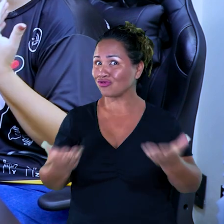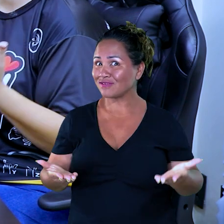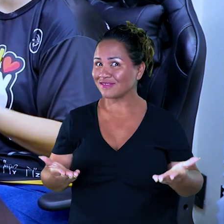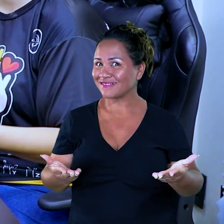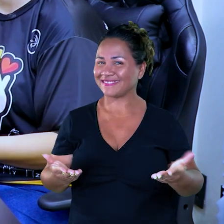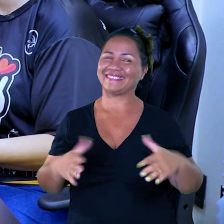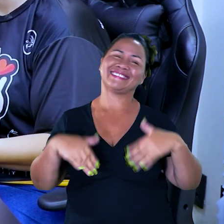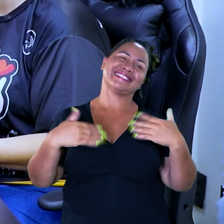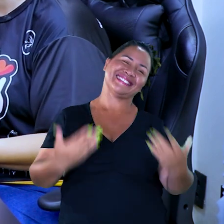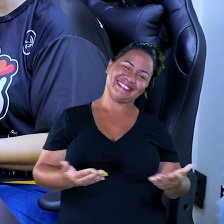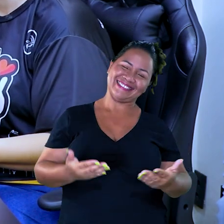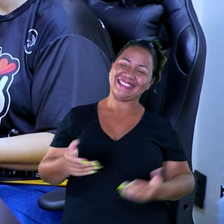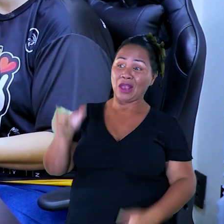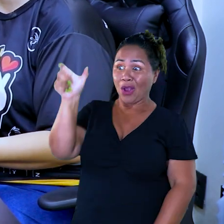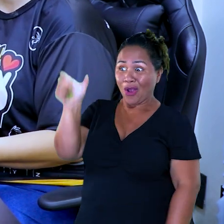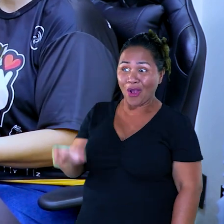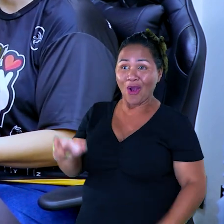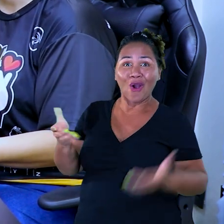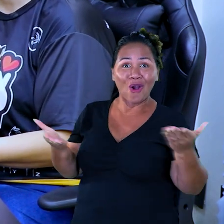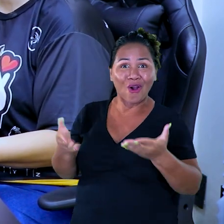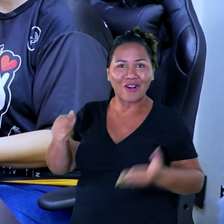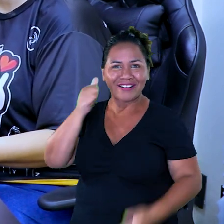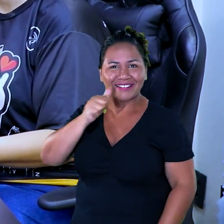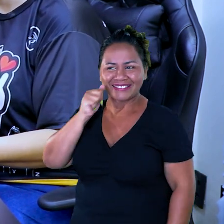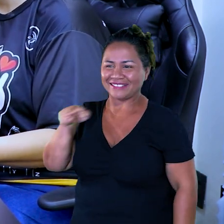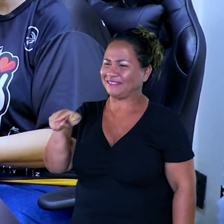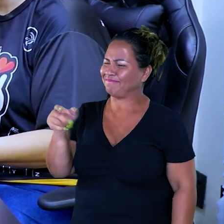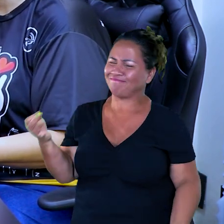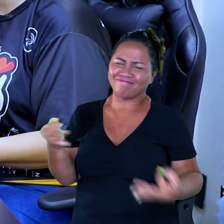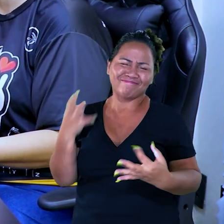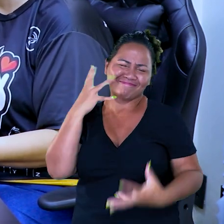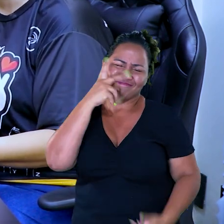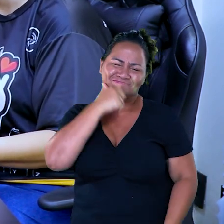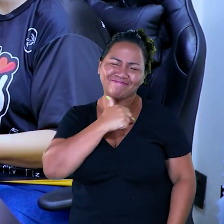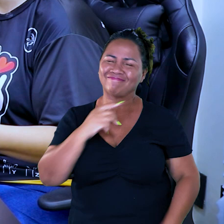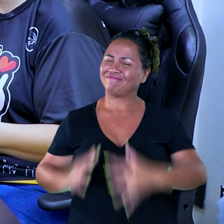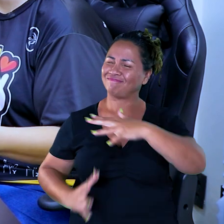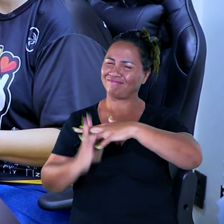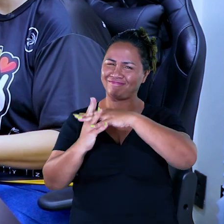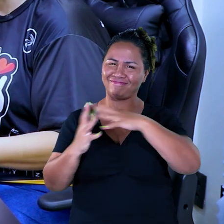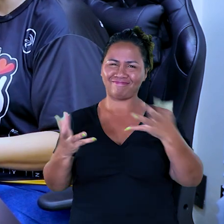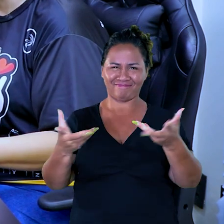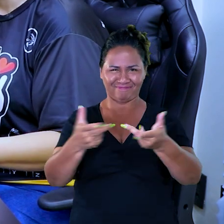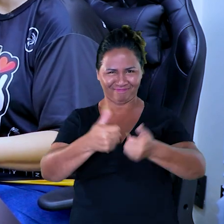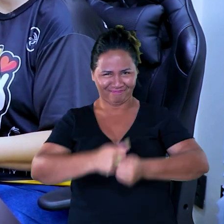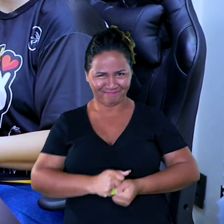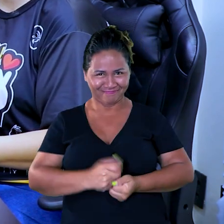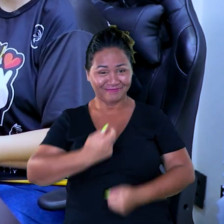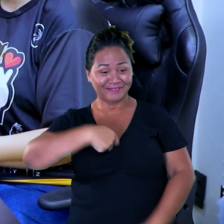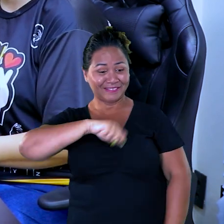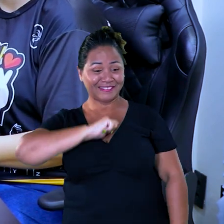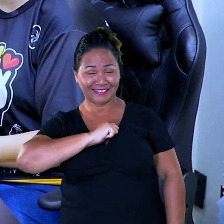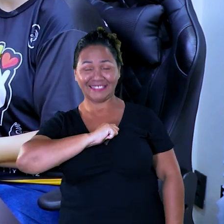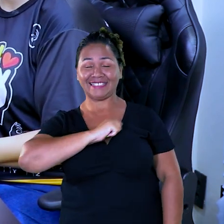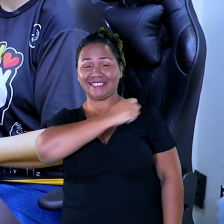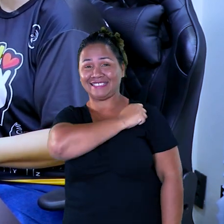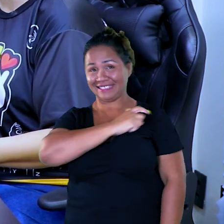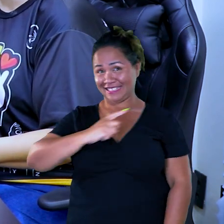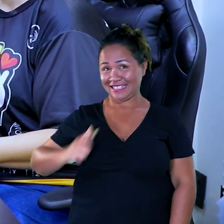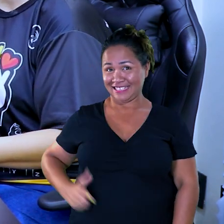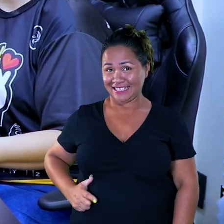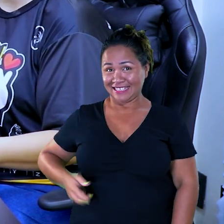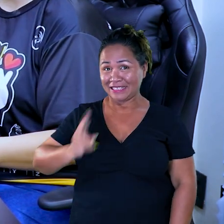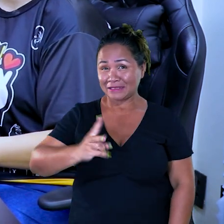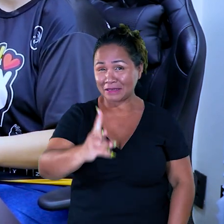sou a professora Aline Abreu, sou anfitriã. Fico muito feliz de você estar aqui comigo toda sexta-feira. A estreia